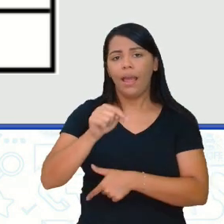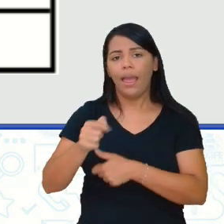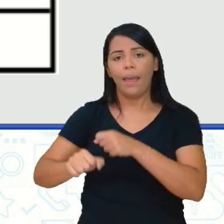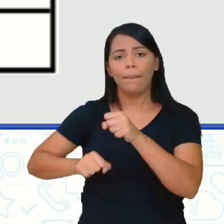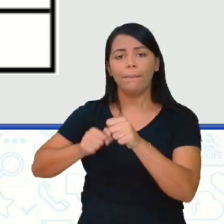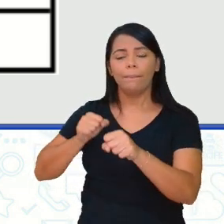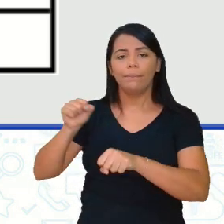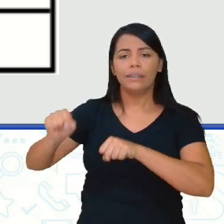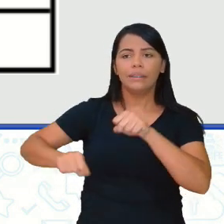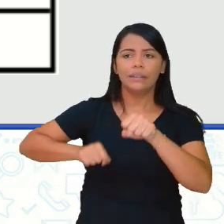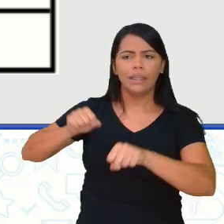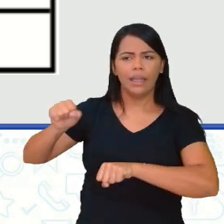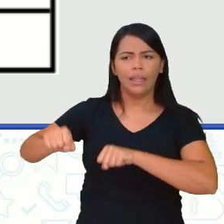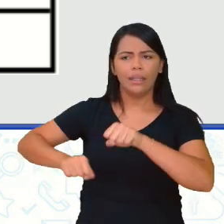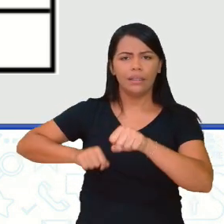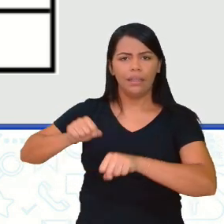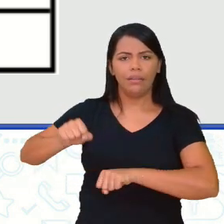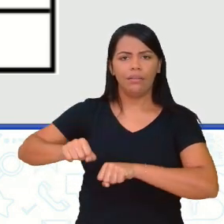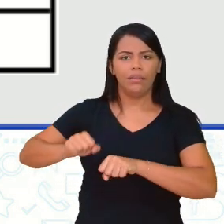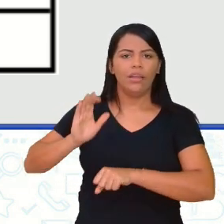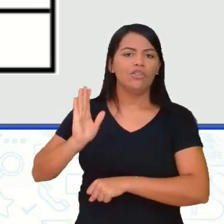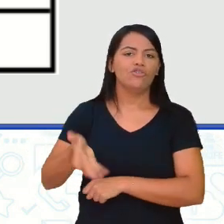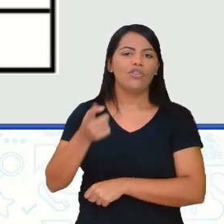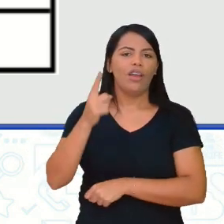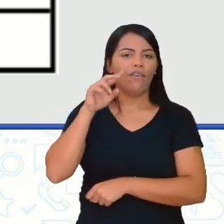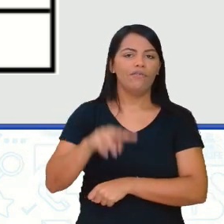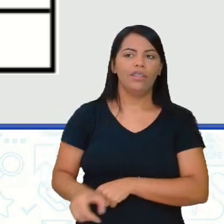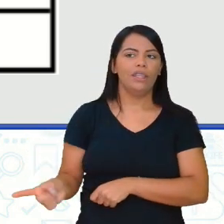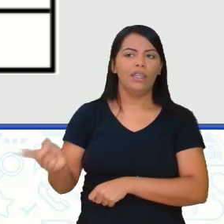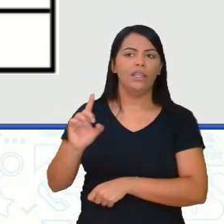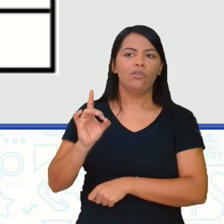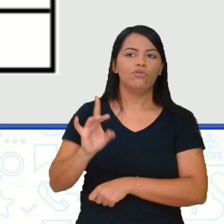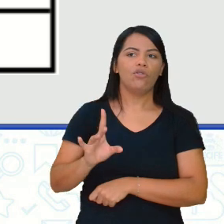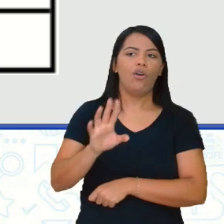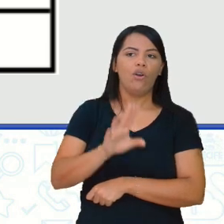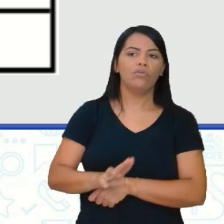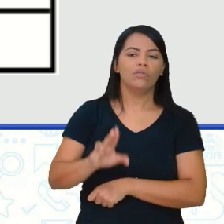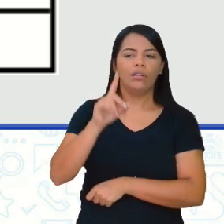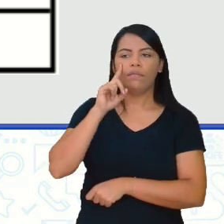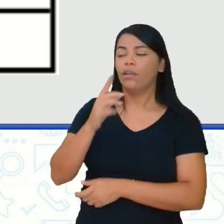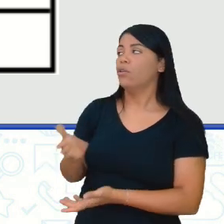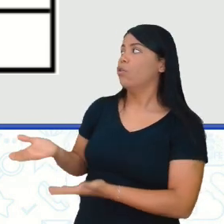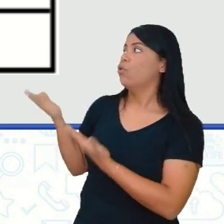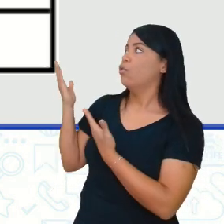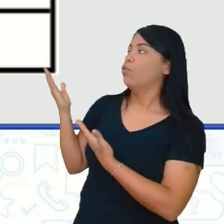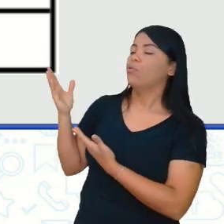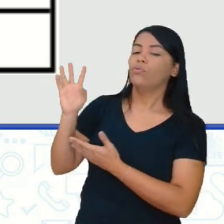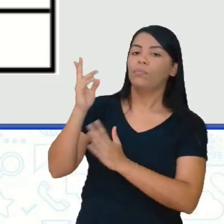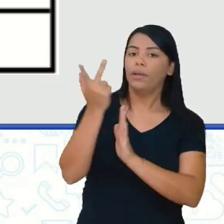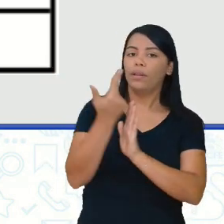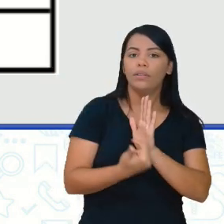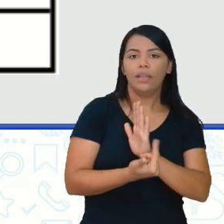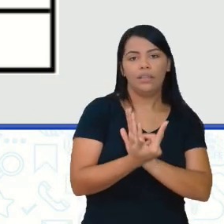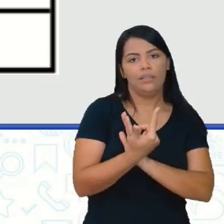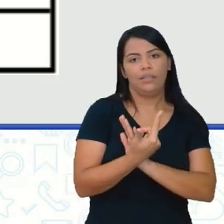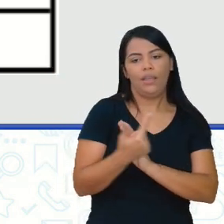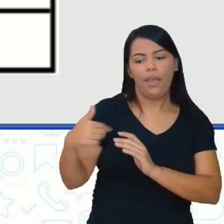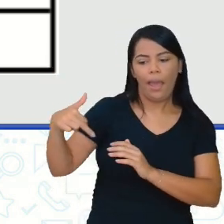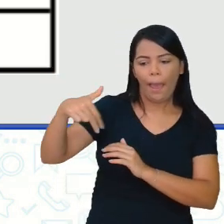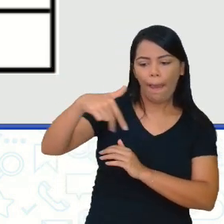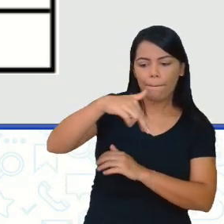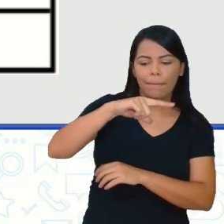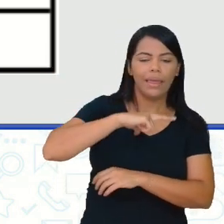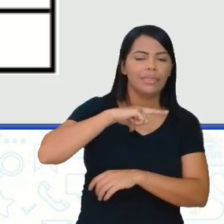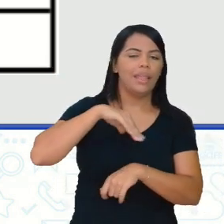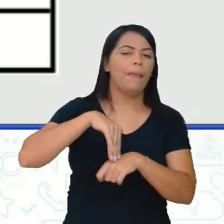já vi que não. Só com um desenho. Porque tá aí, ó. A pé tem mais do que a bicicleta.